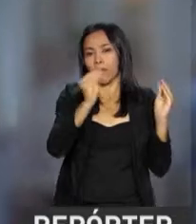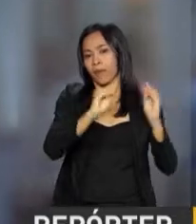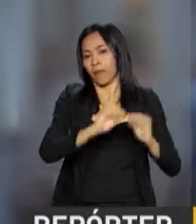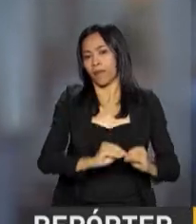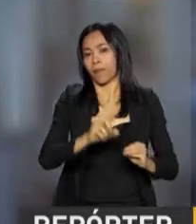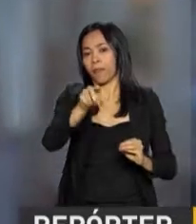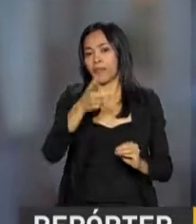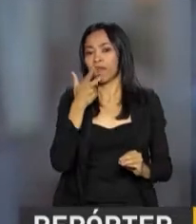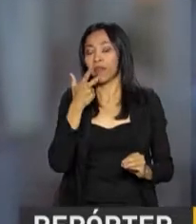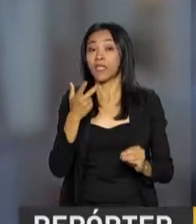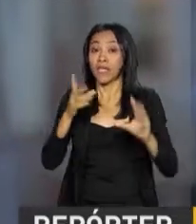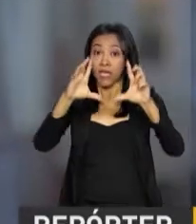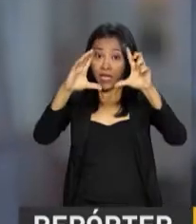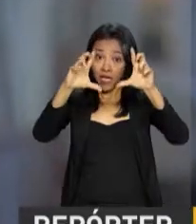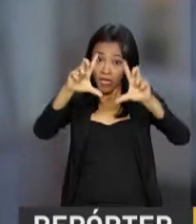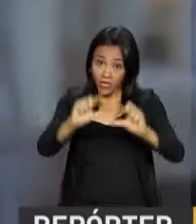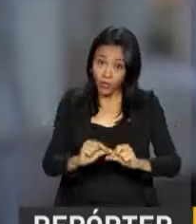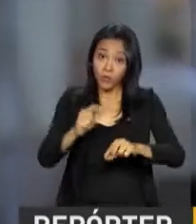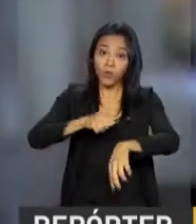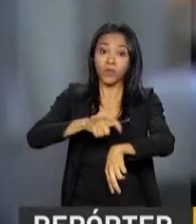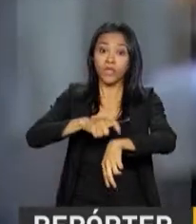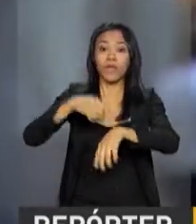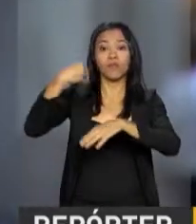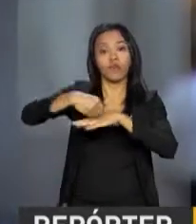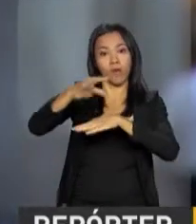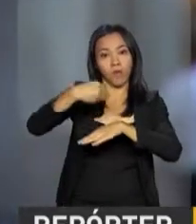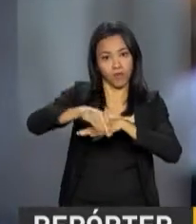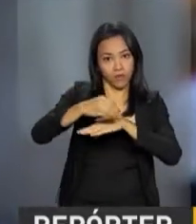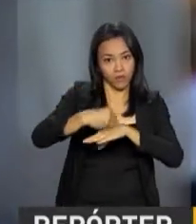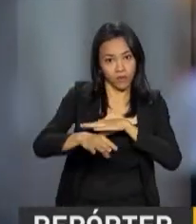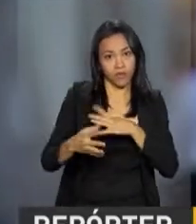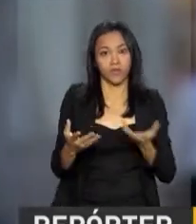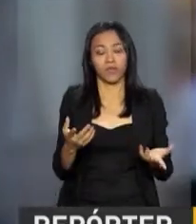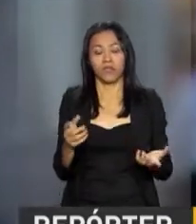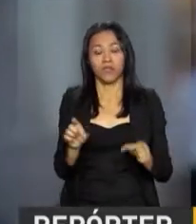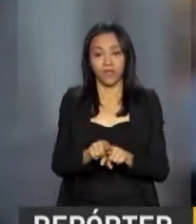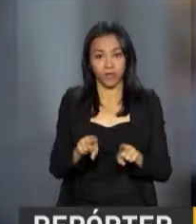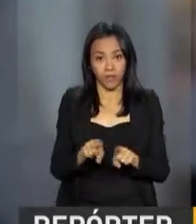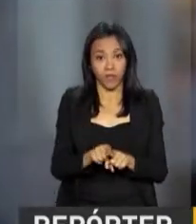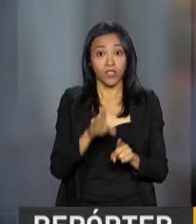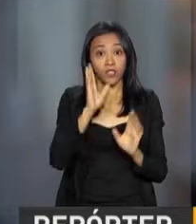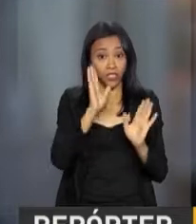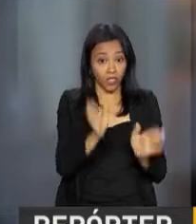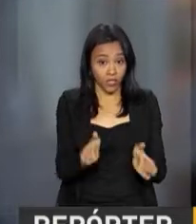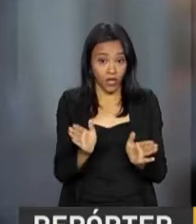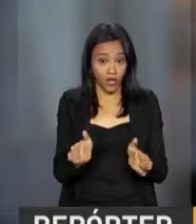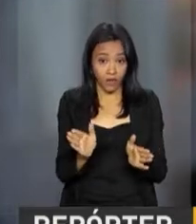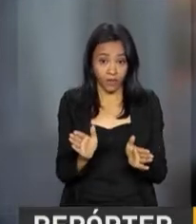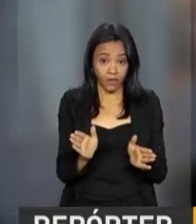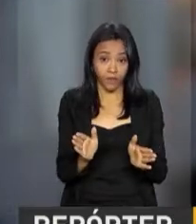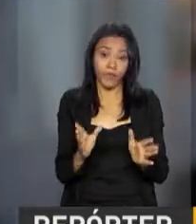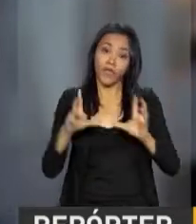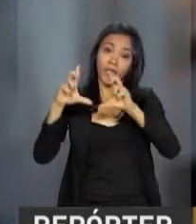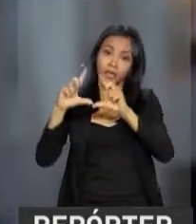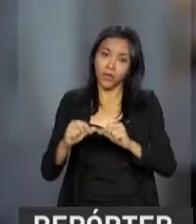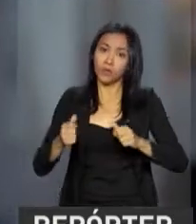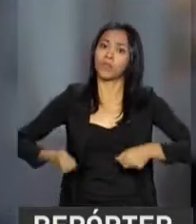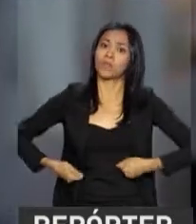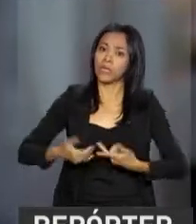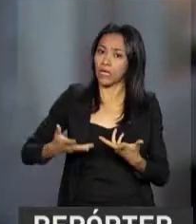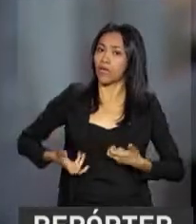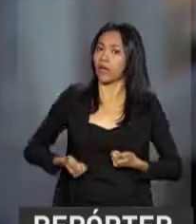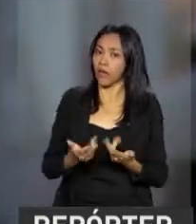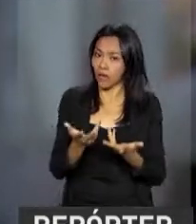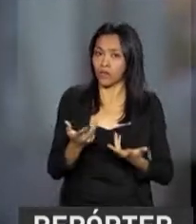reduz o tempo de processamento das informações dessa forma você também consequentemente já é reduzir os custos também da